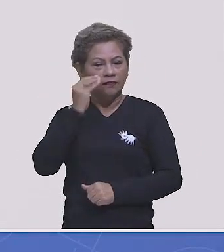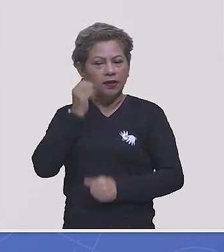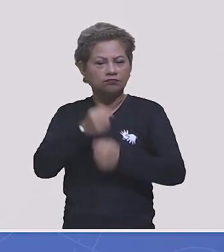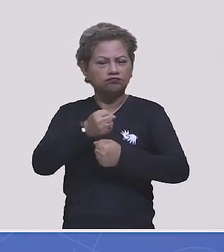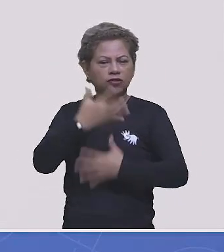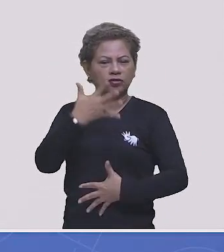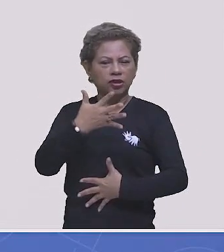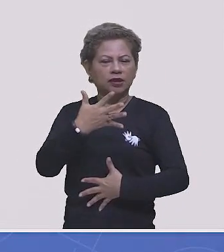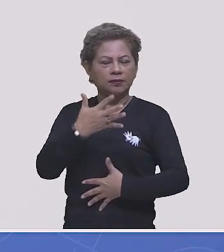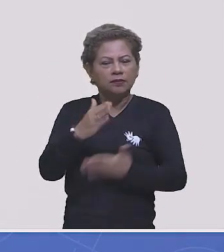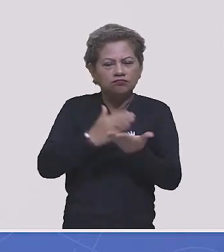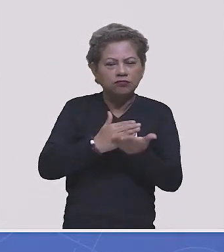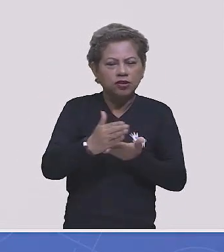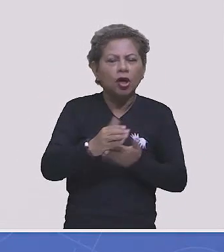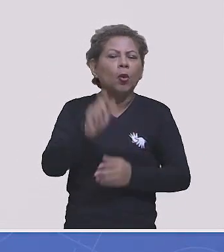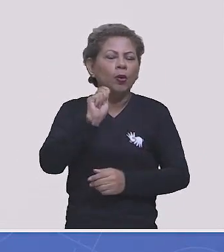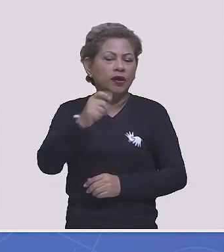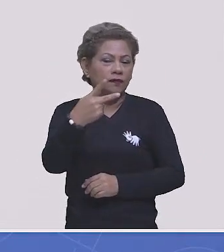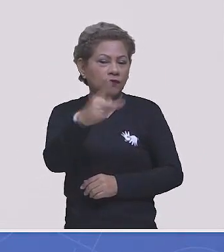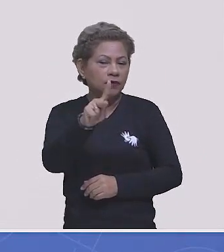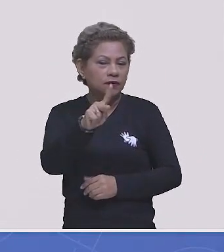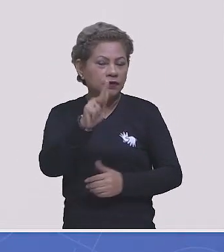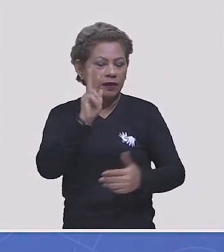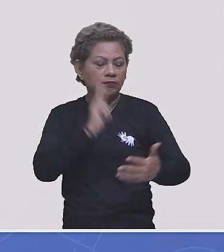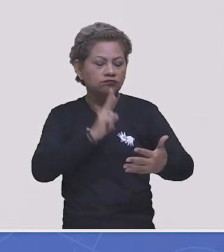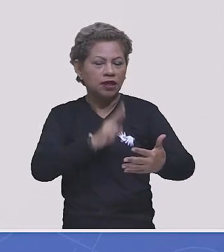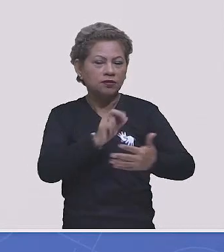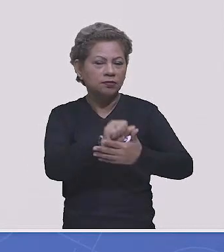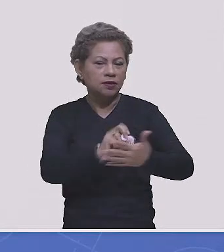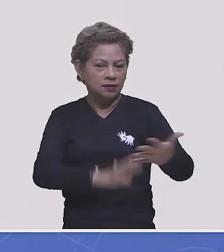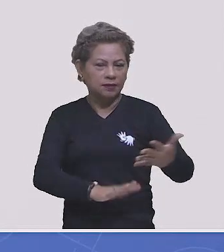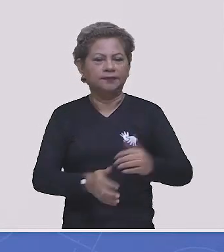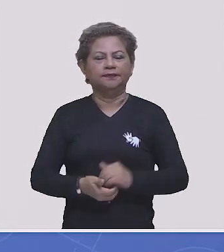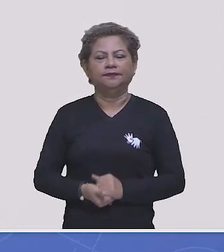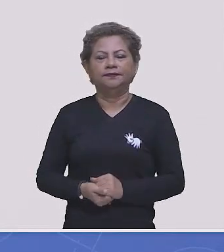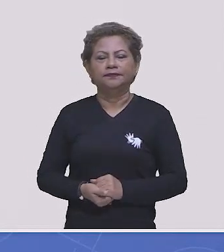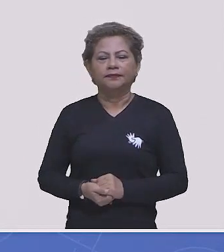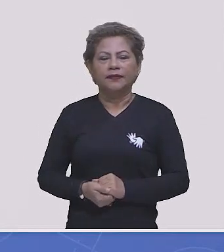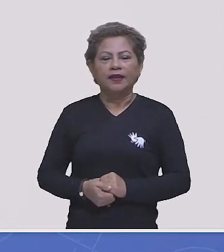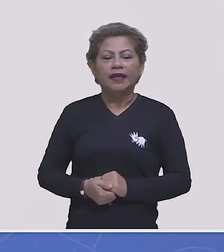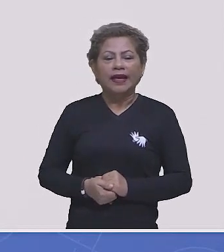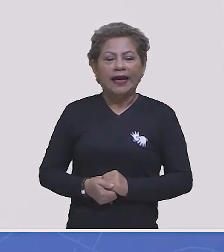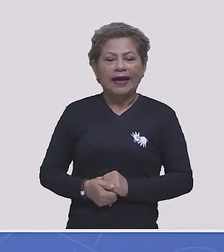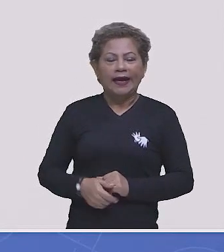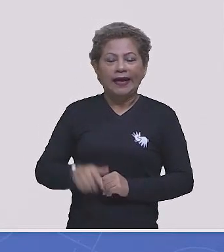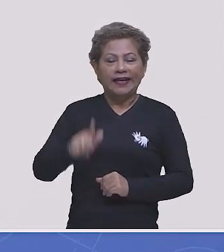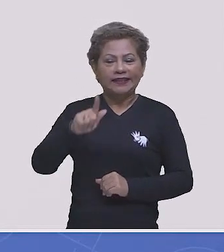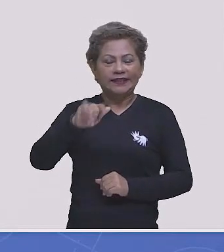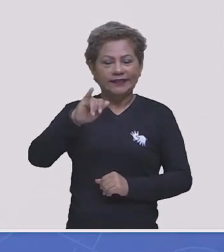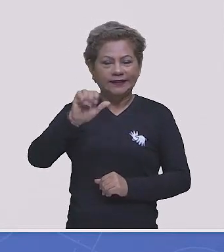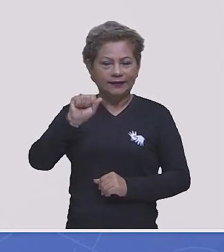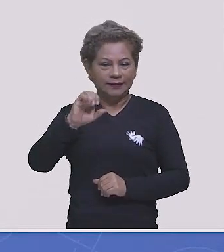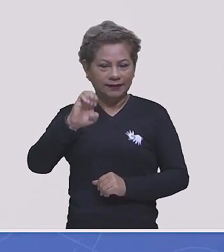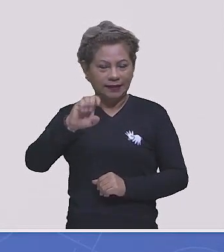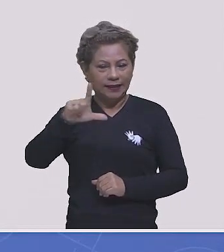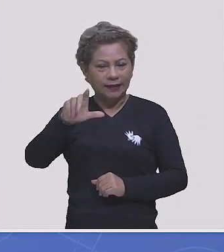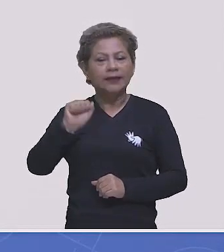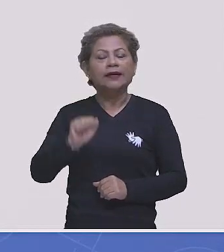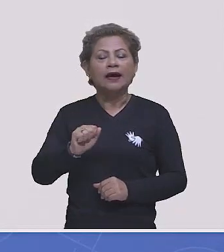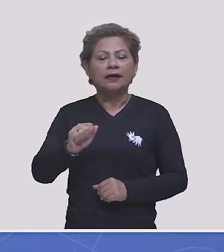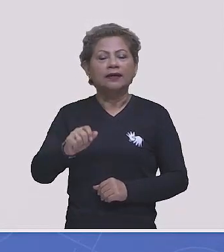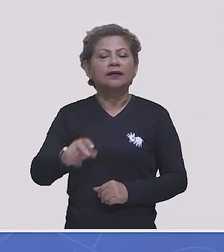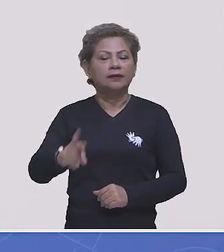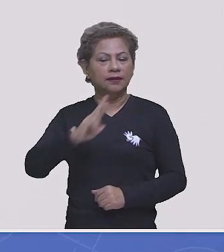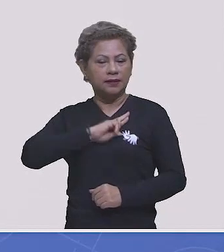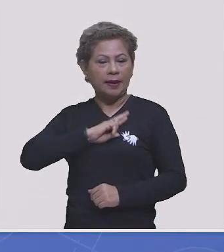para eu começar a ver aqui o que vocês responderam. Vamos lá. A Gisele colocou a letra B, inclusive ela enfatizou